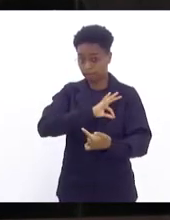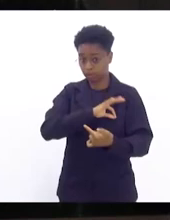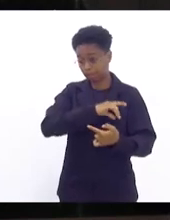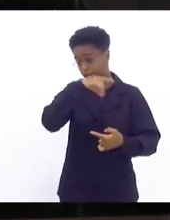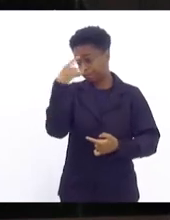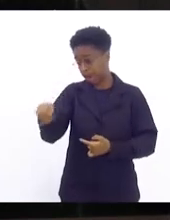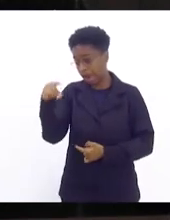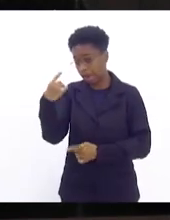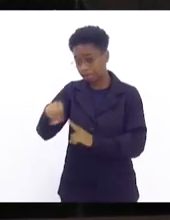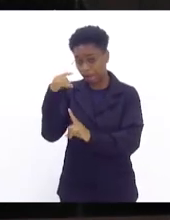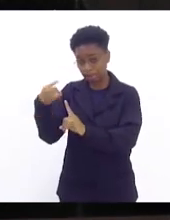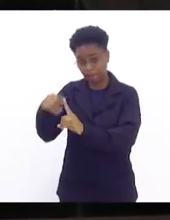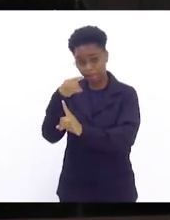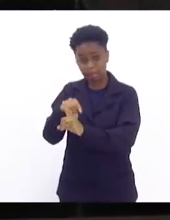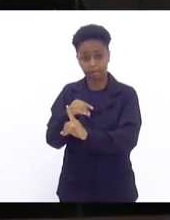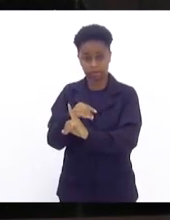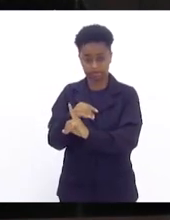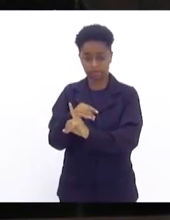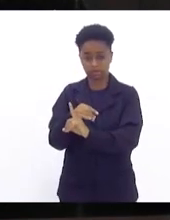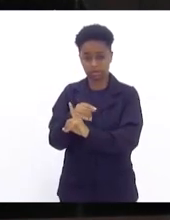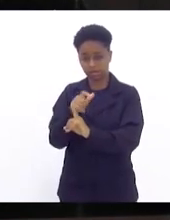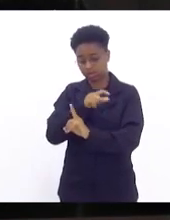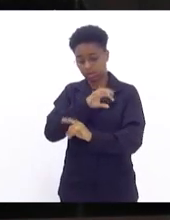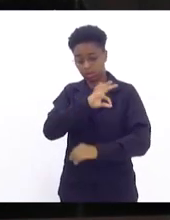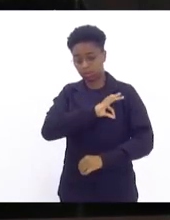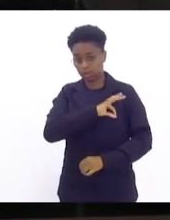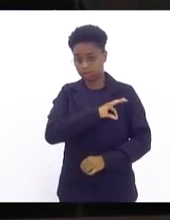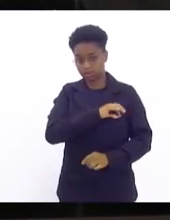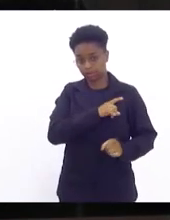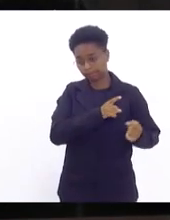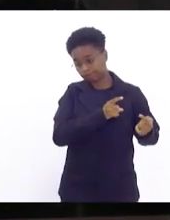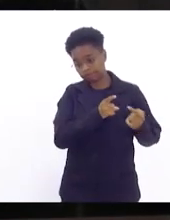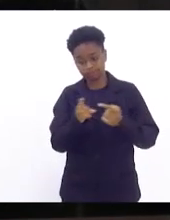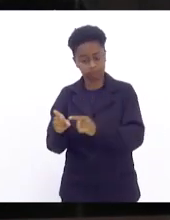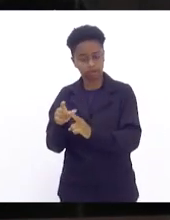policiais, pelo policial que ali fazia a blitz.